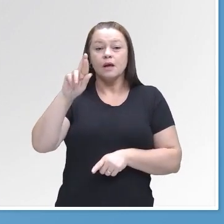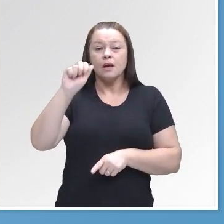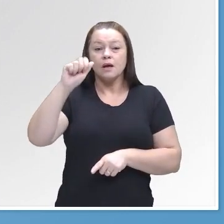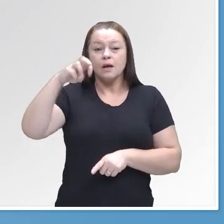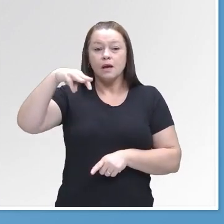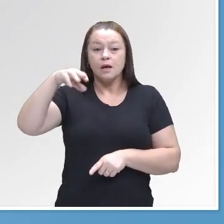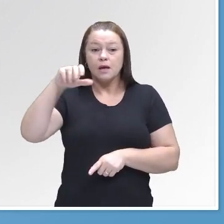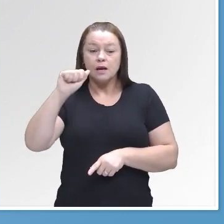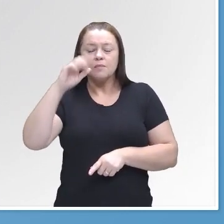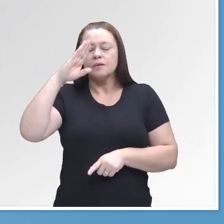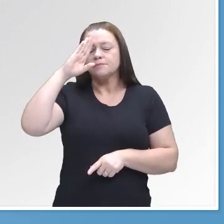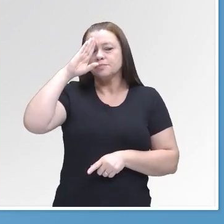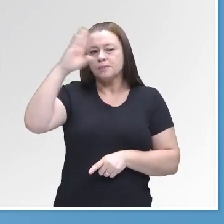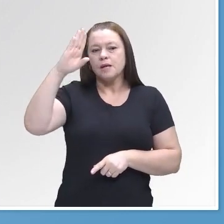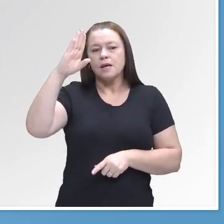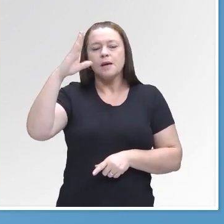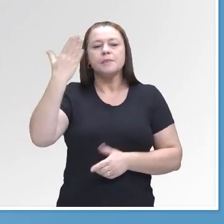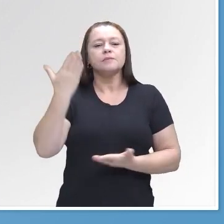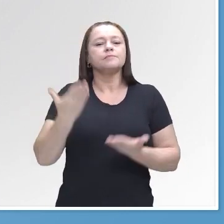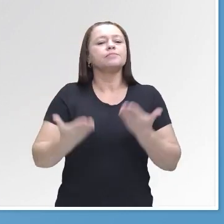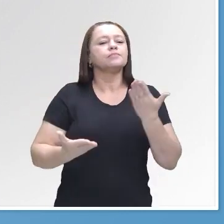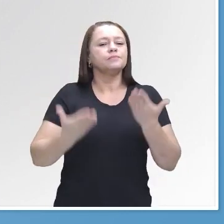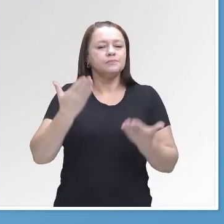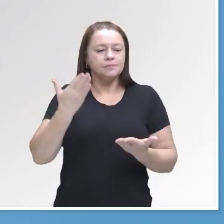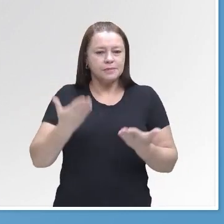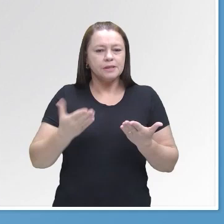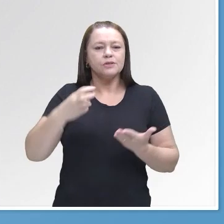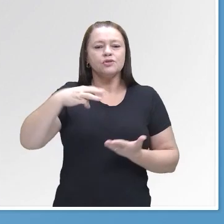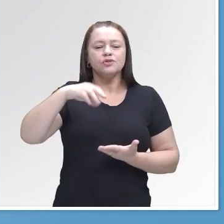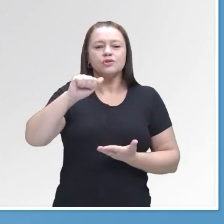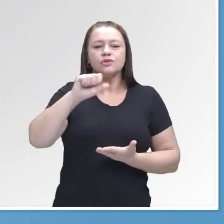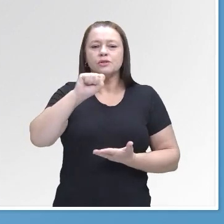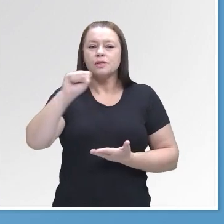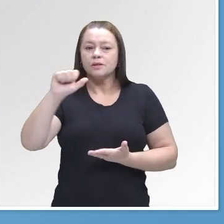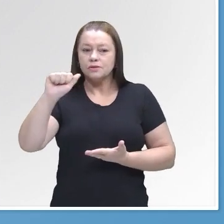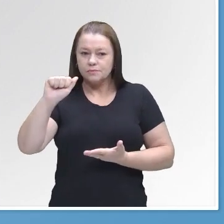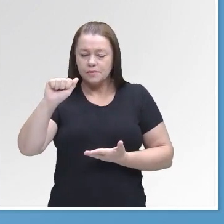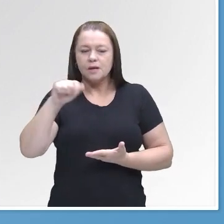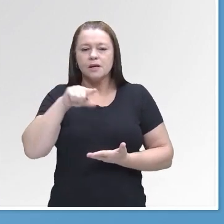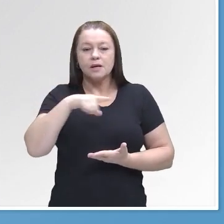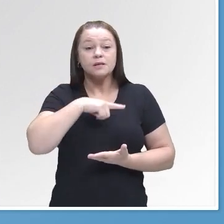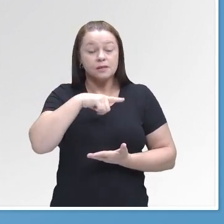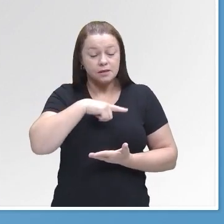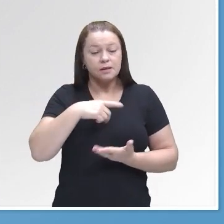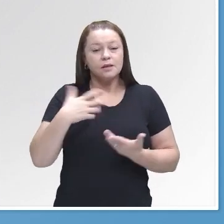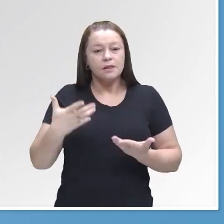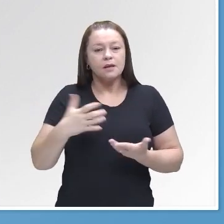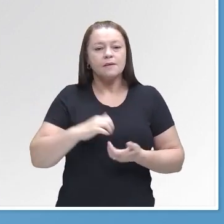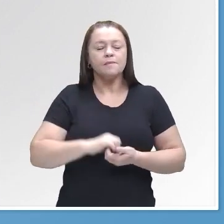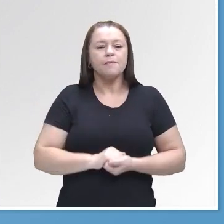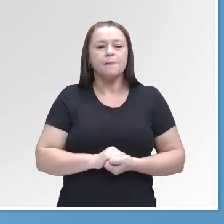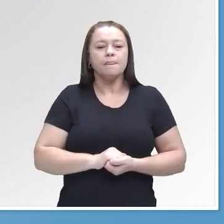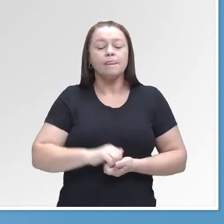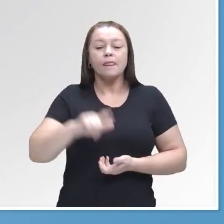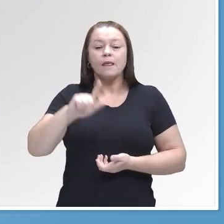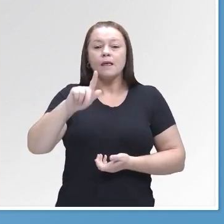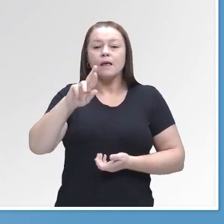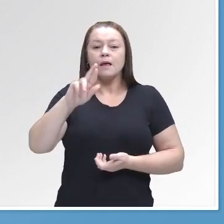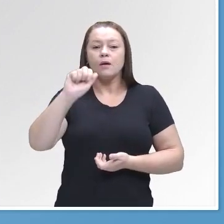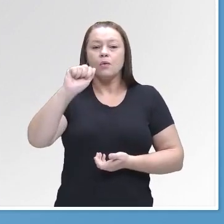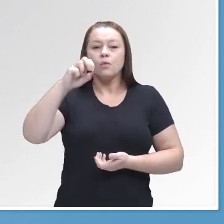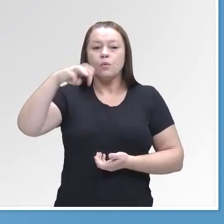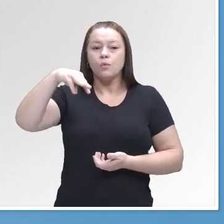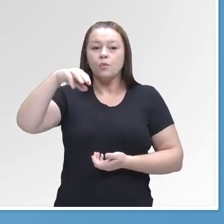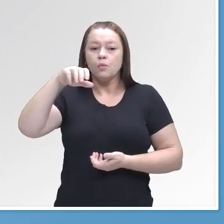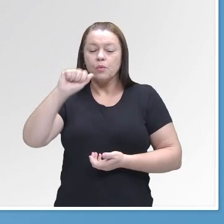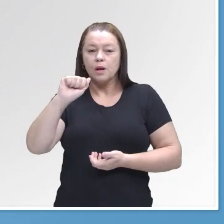é a principal medida de massa existente. O grama é a